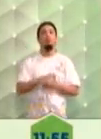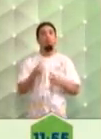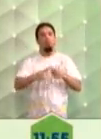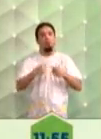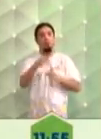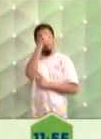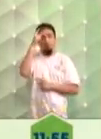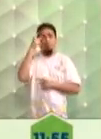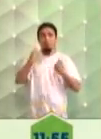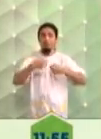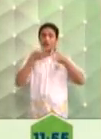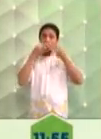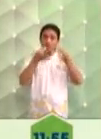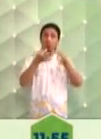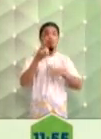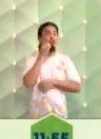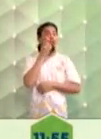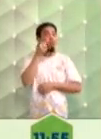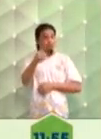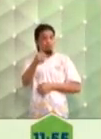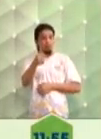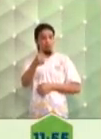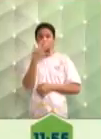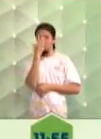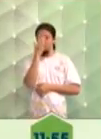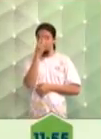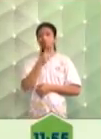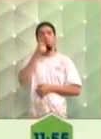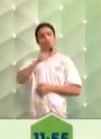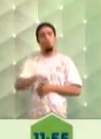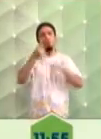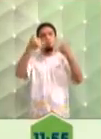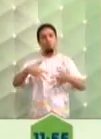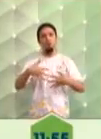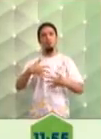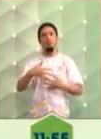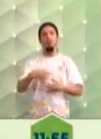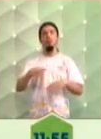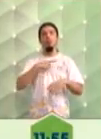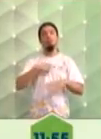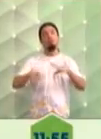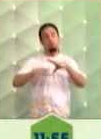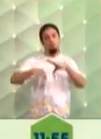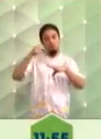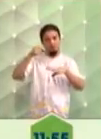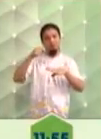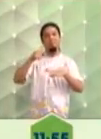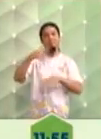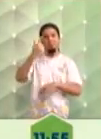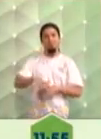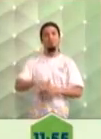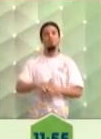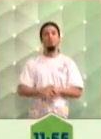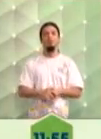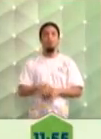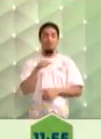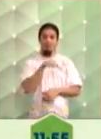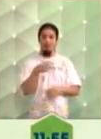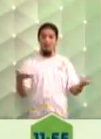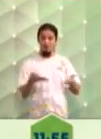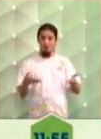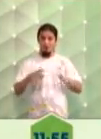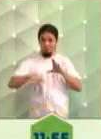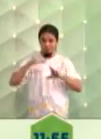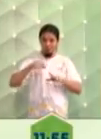ficar atentas que no dia 7 de fevereiro, repetindo mais uma vez, o próximo sorteio mensal. Esse aqui é o especial. O próximo vai retornar